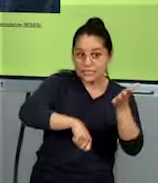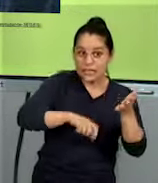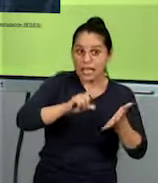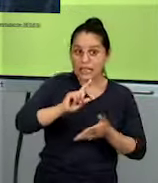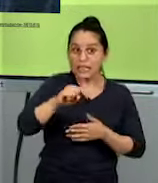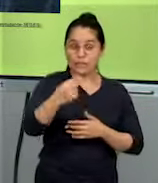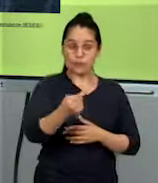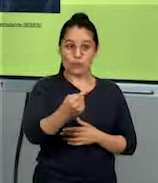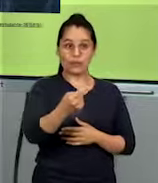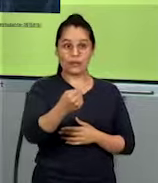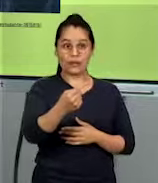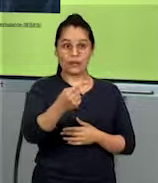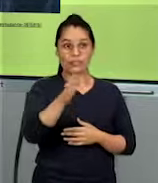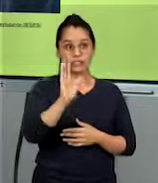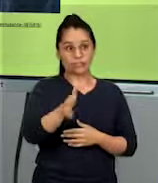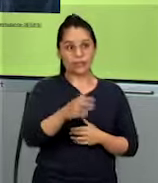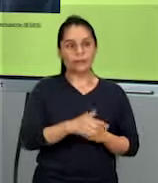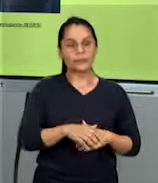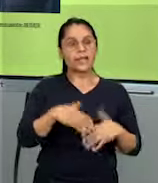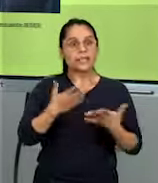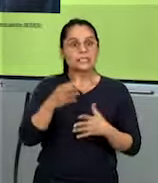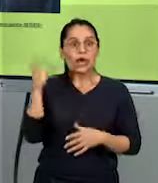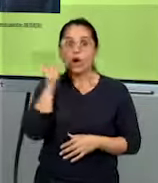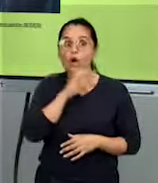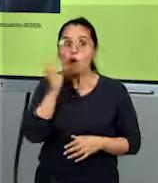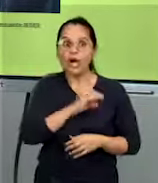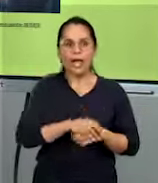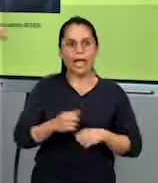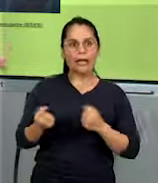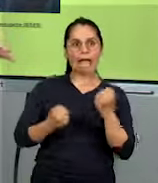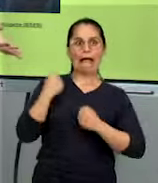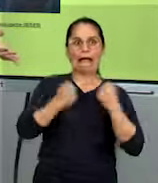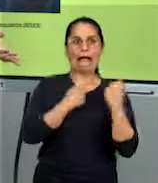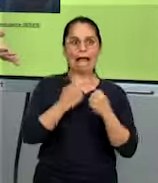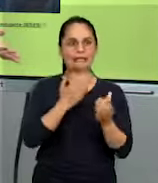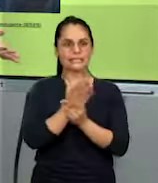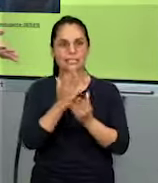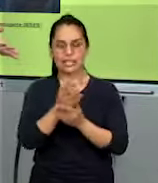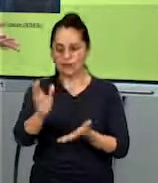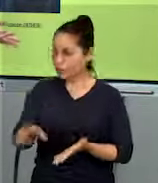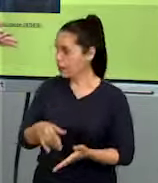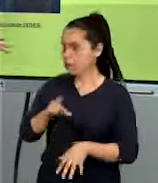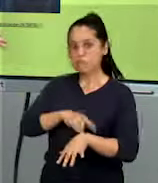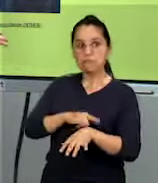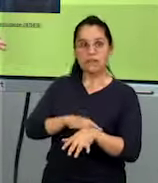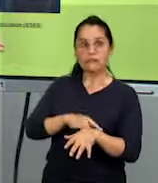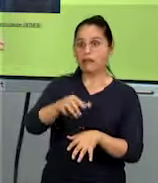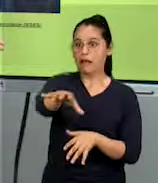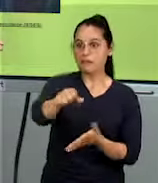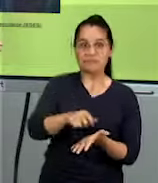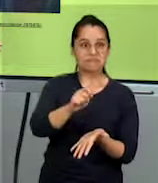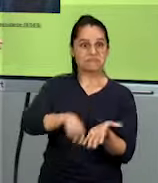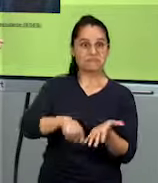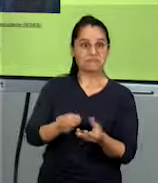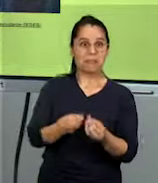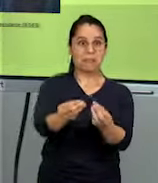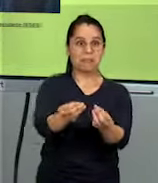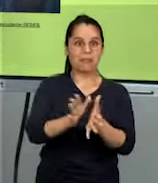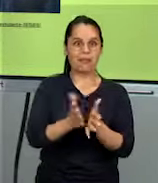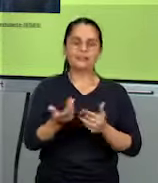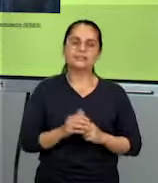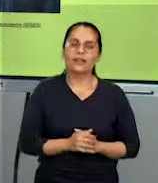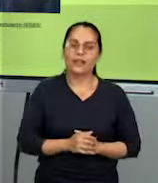tivesse efetivamente colado o grau. Então, correram atrás de mim com o livro e eu assinei dentro do banheiro. Mas uma coisa assim, não tem